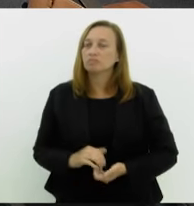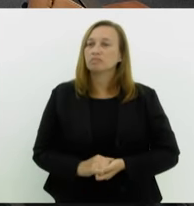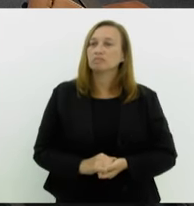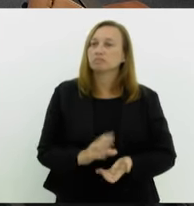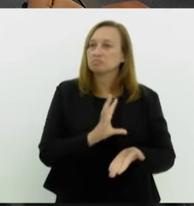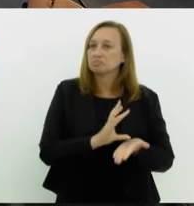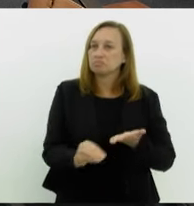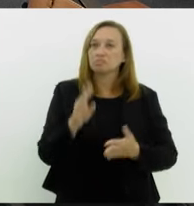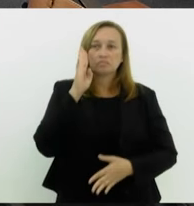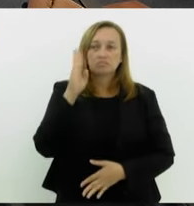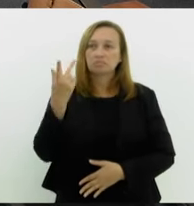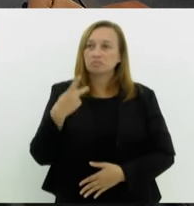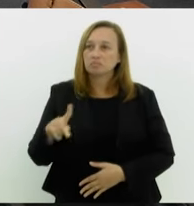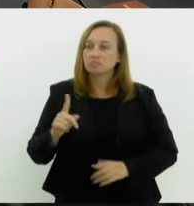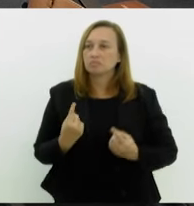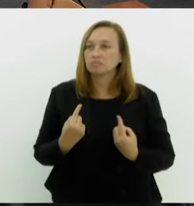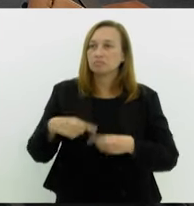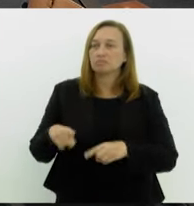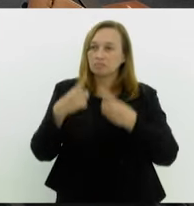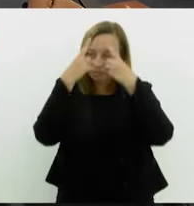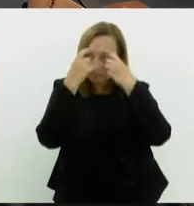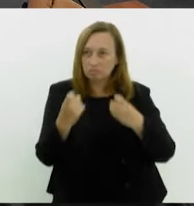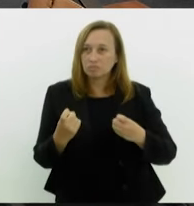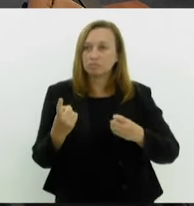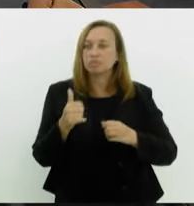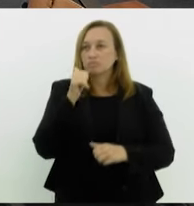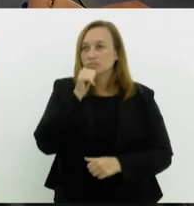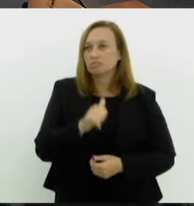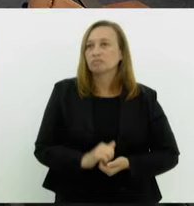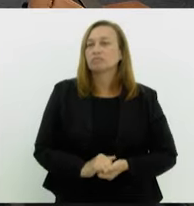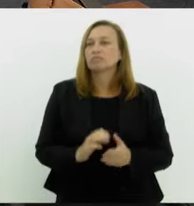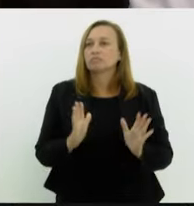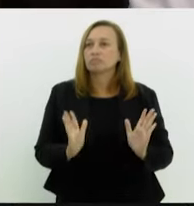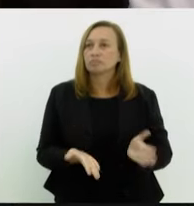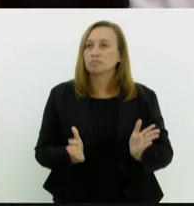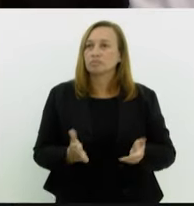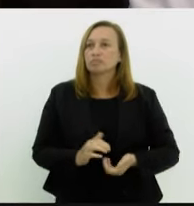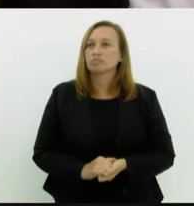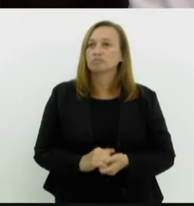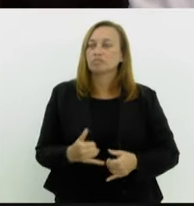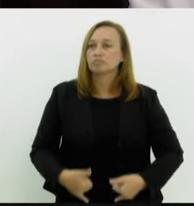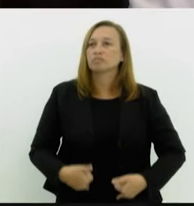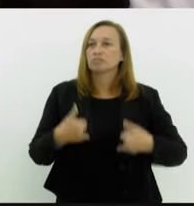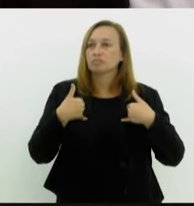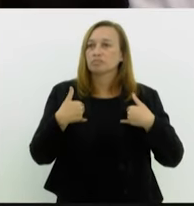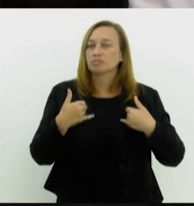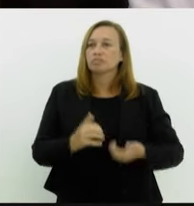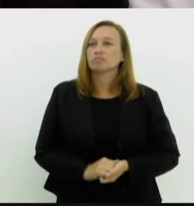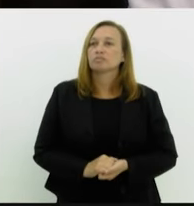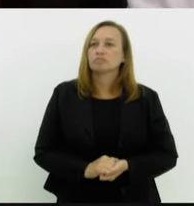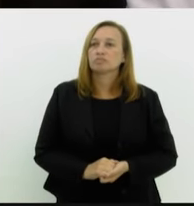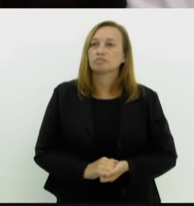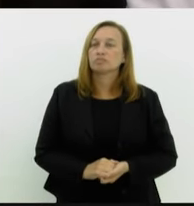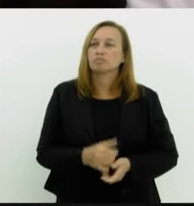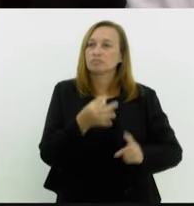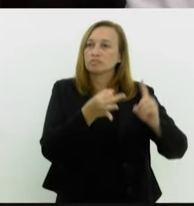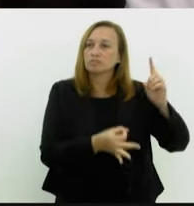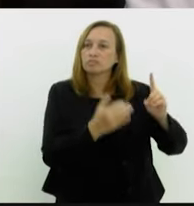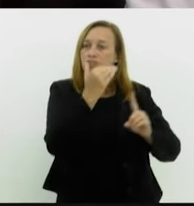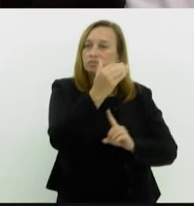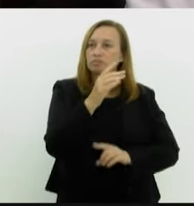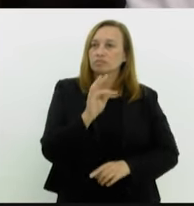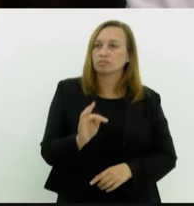pauta Central dela foi o Combate à violência contra a mulher e agora para orgulho nosso tá como desembargadora no